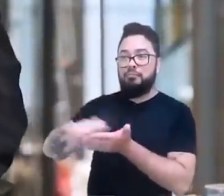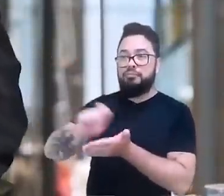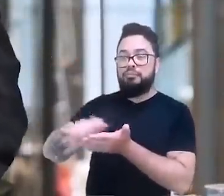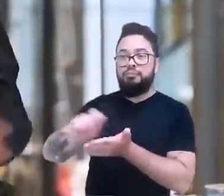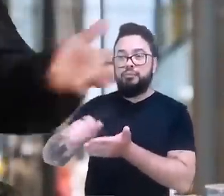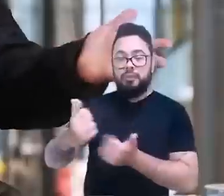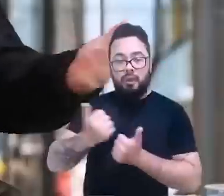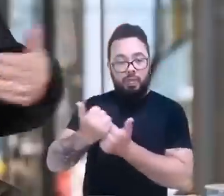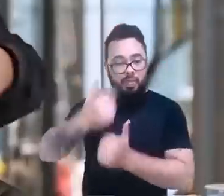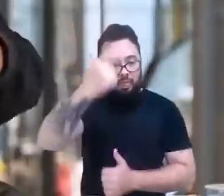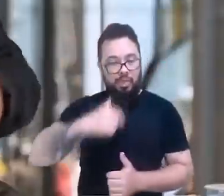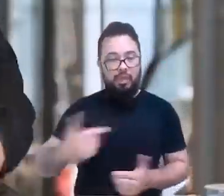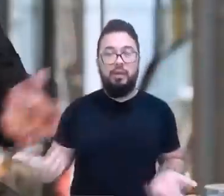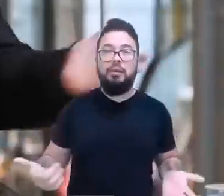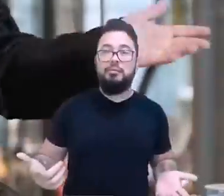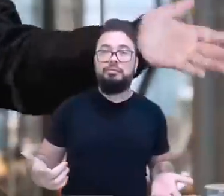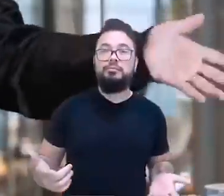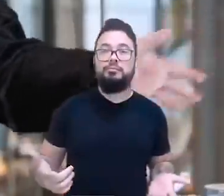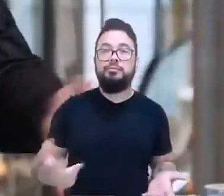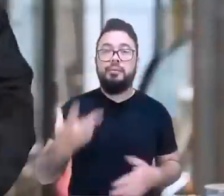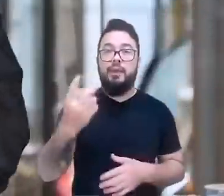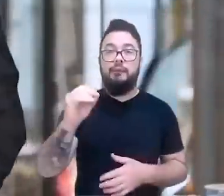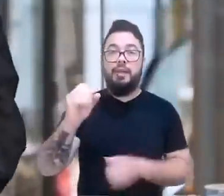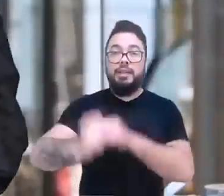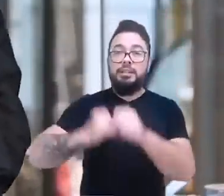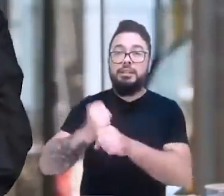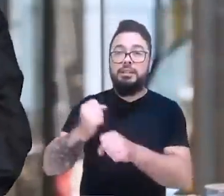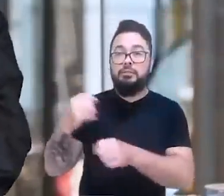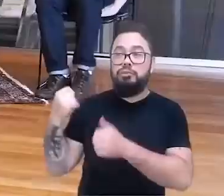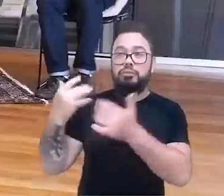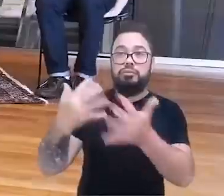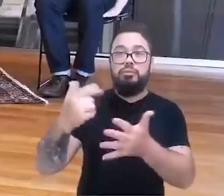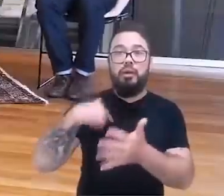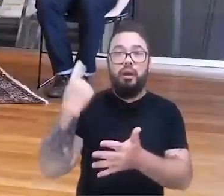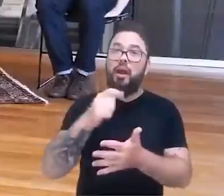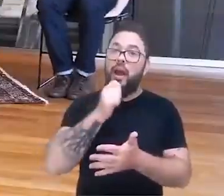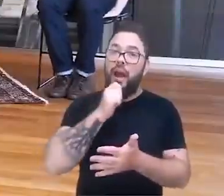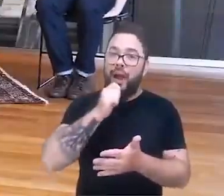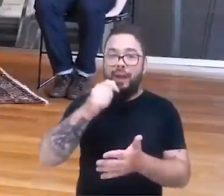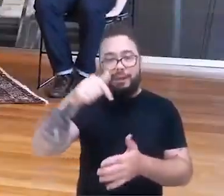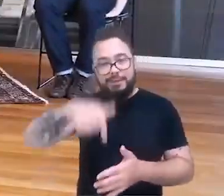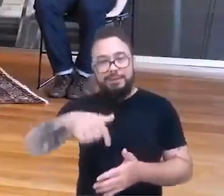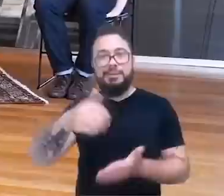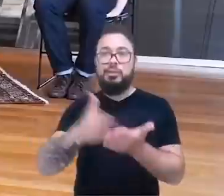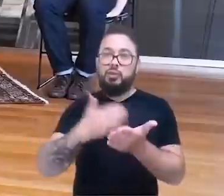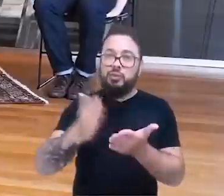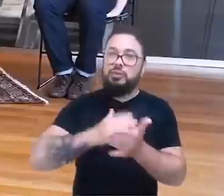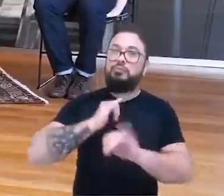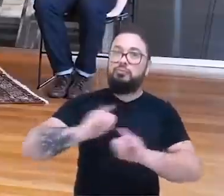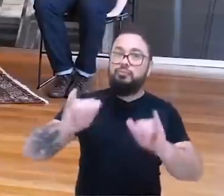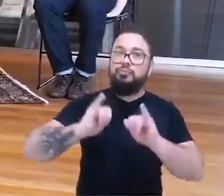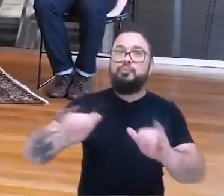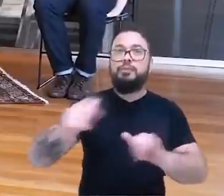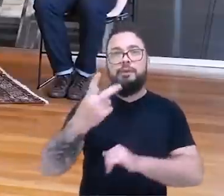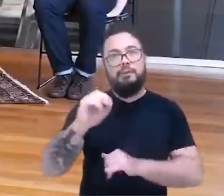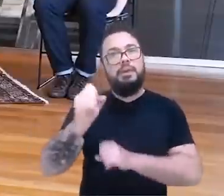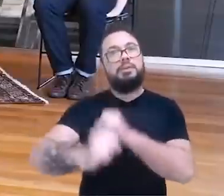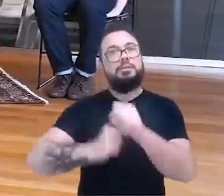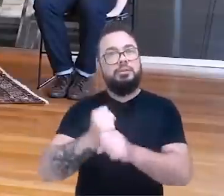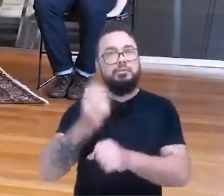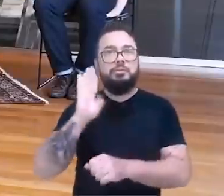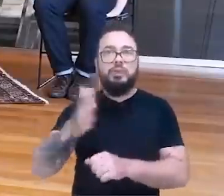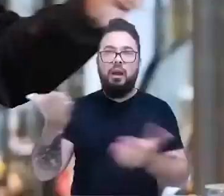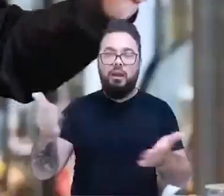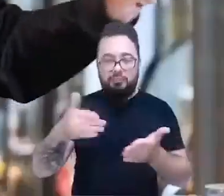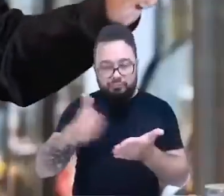estaria a gente aqui né noite há 20 anos depois nós estamos aqui com o tênis aí estão falando da gente 20 anos depois é muito agora não tem mais